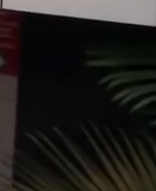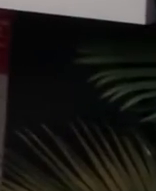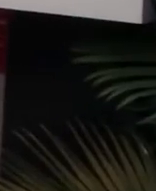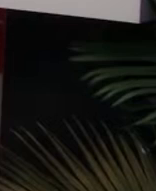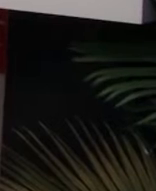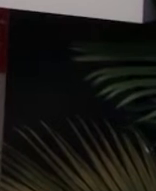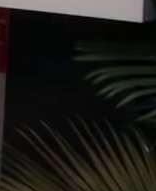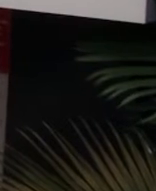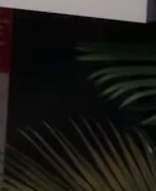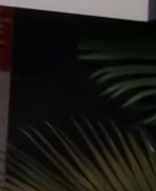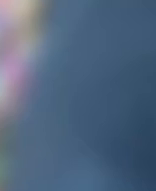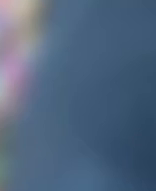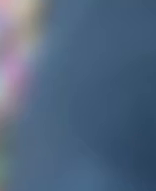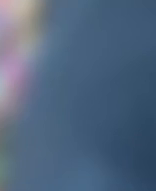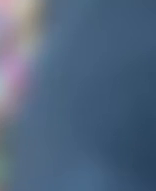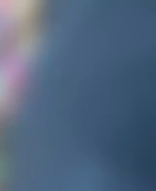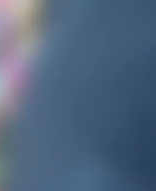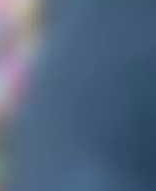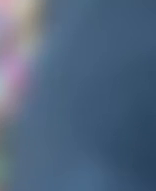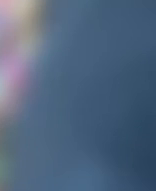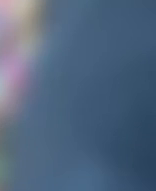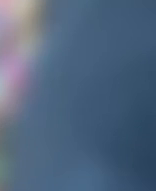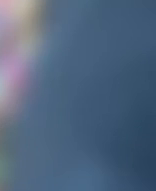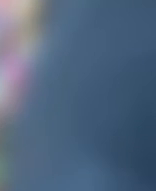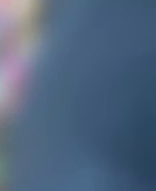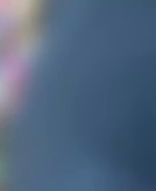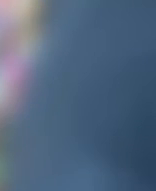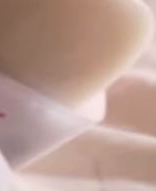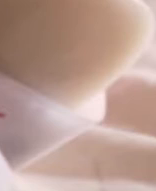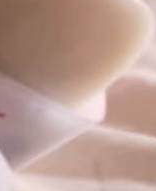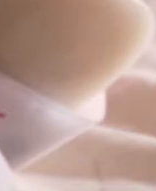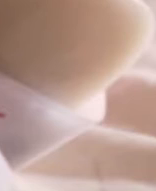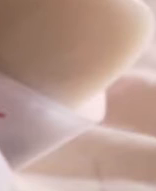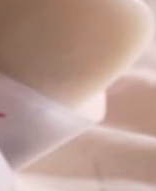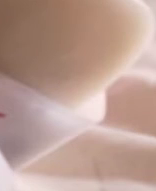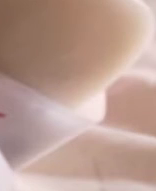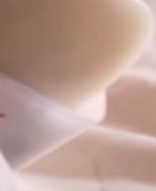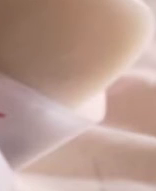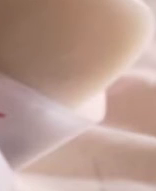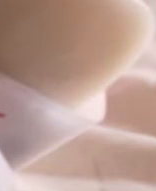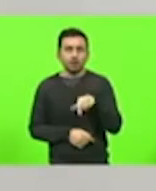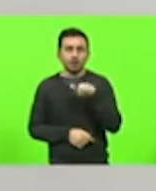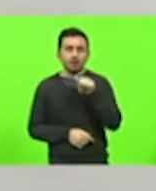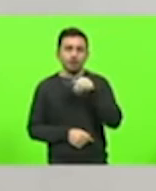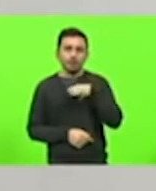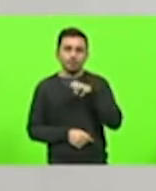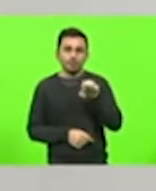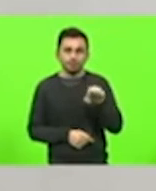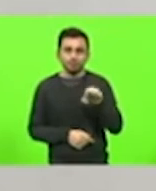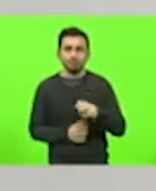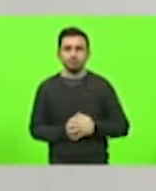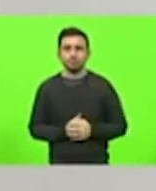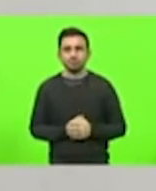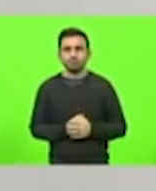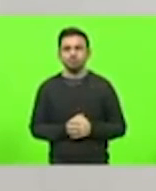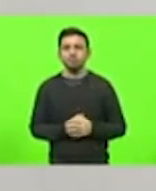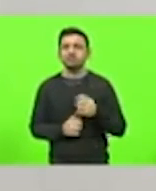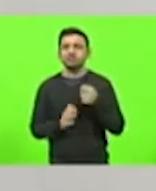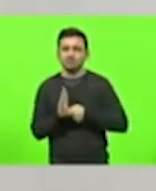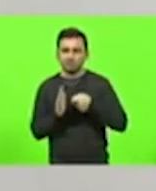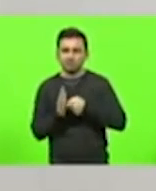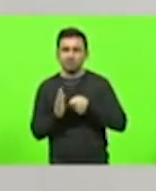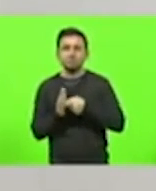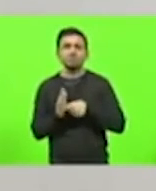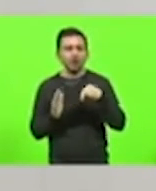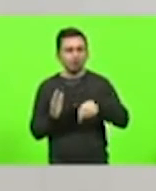e acompanhamento dos pacientes com AME, a atrofia muscular espinhal do tipo 1. Primeiro, nós tivemos uma luta aqui no